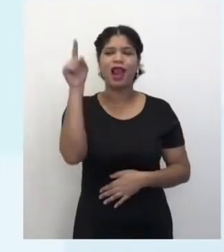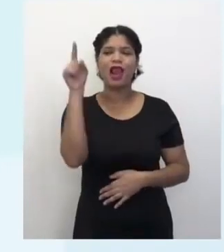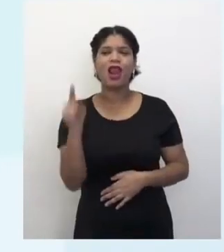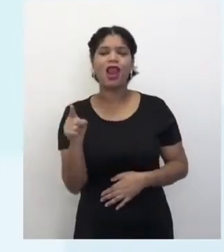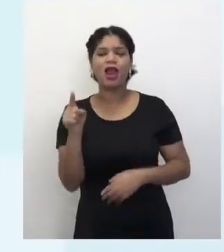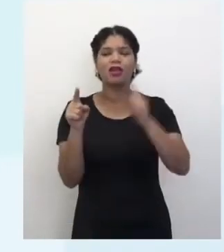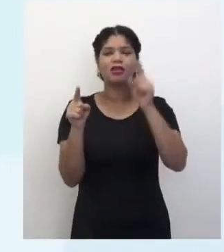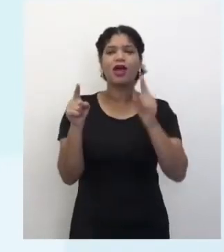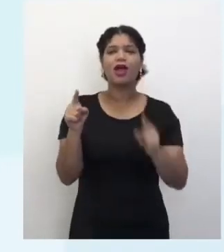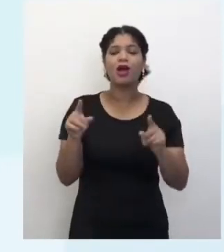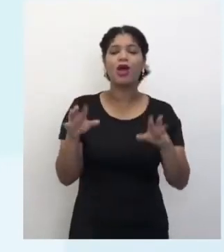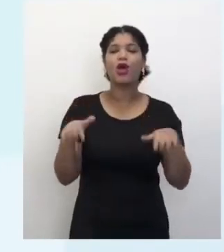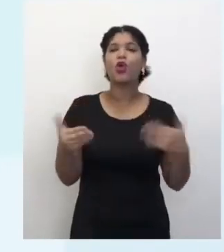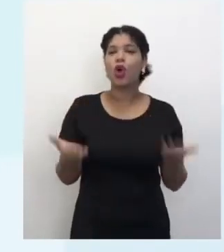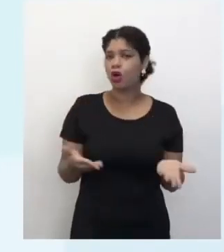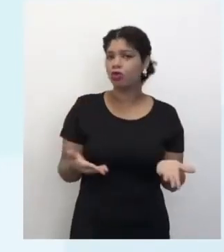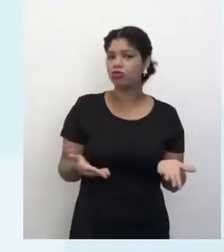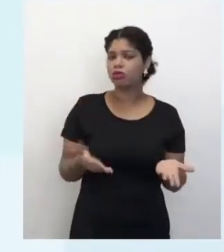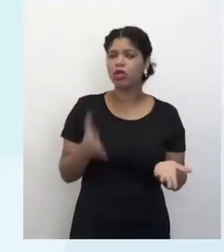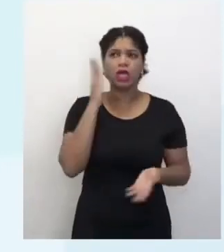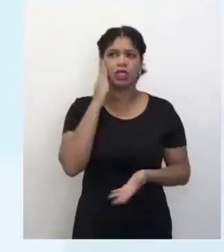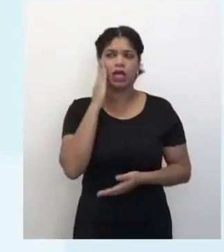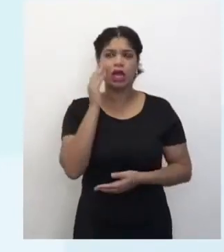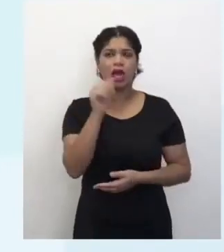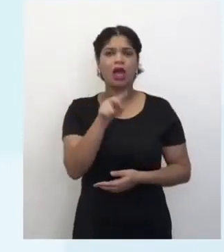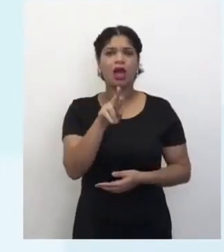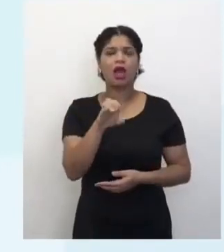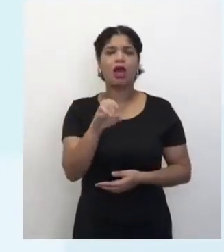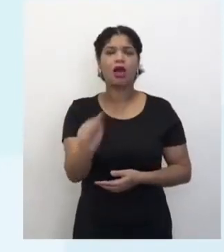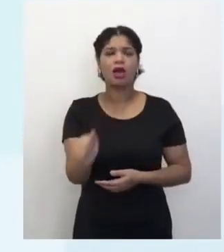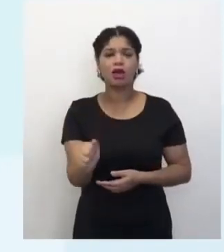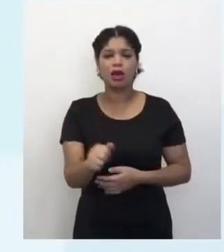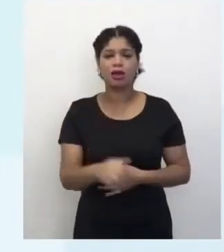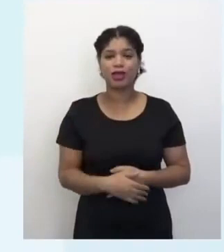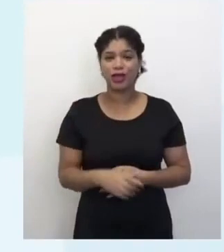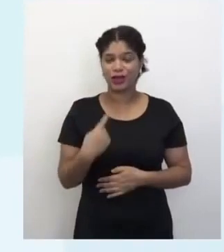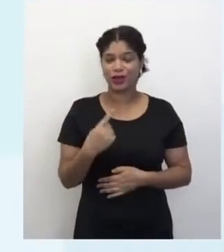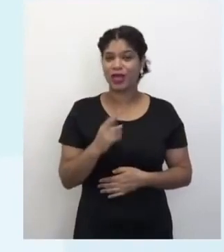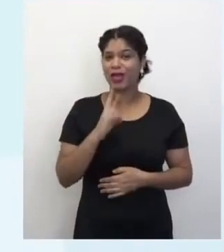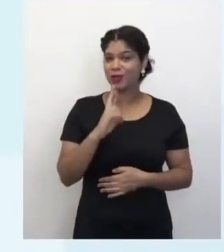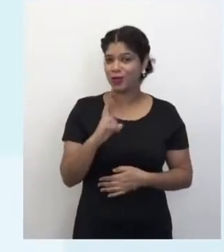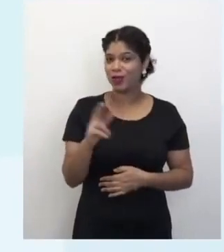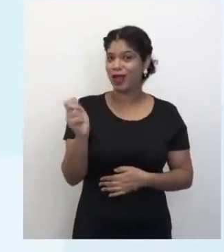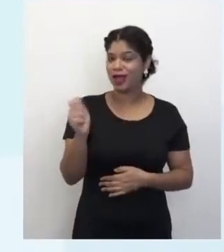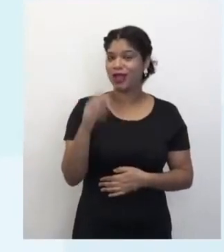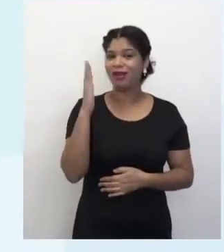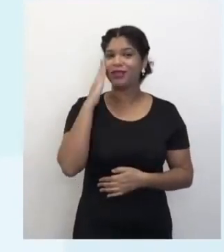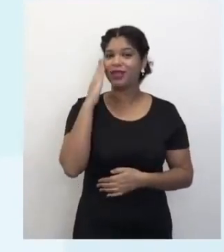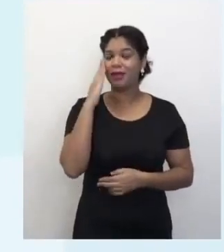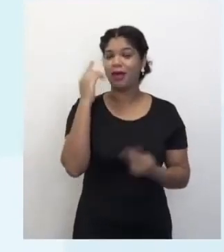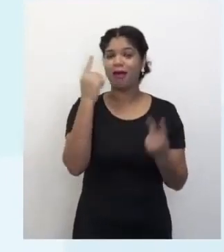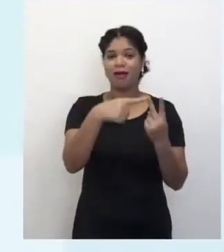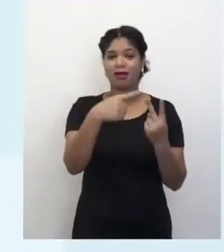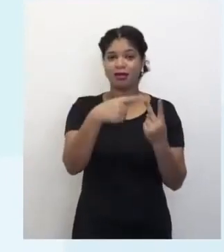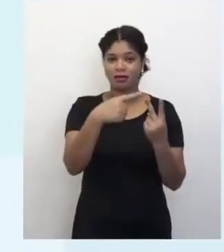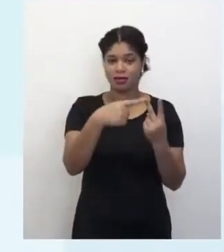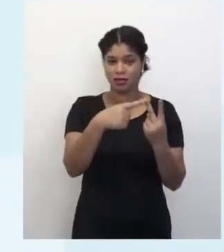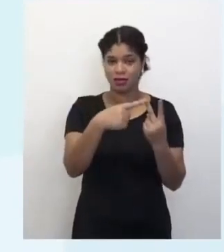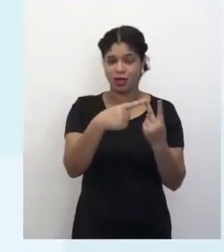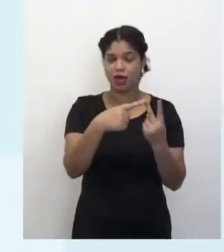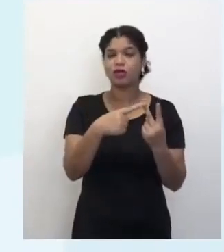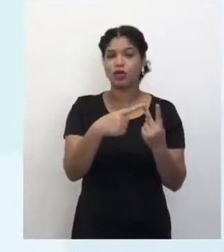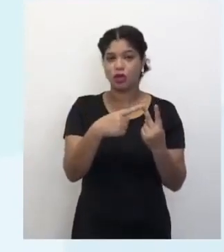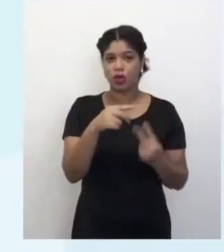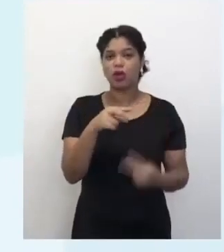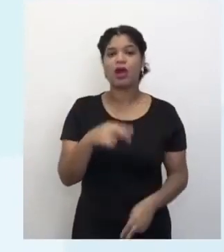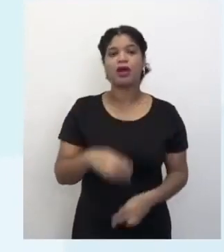quadradinho se eu conheço a área dele. Essa é a pergunta que a gente responde usando a raiz quadrada, por exemplo, tá? Usando a